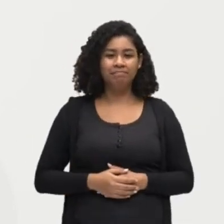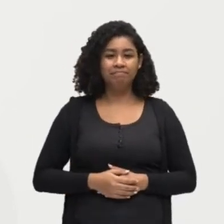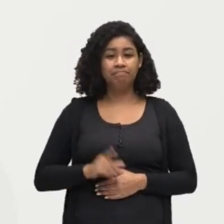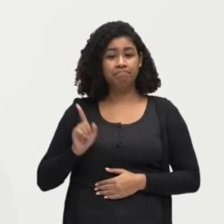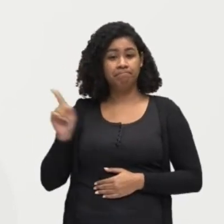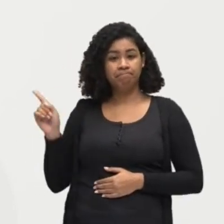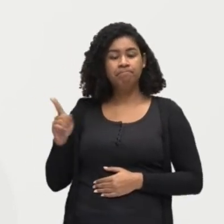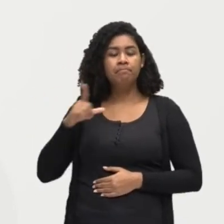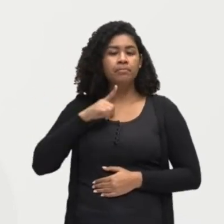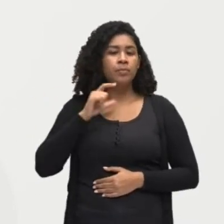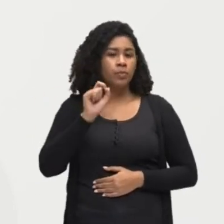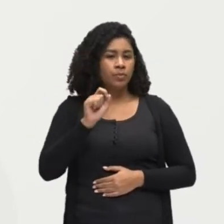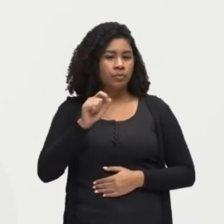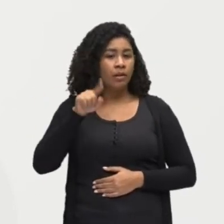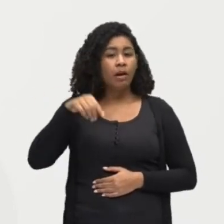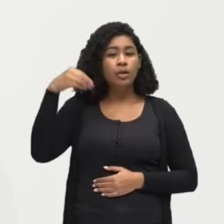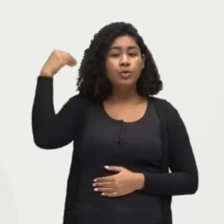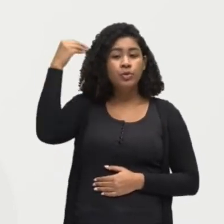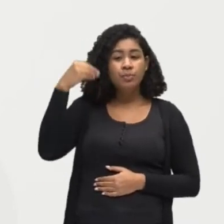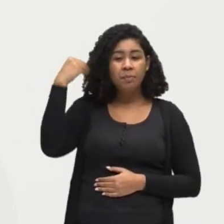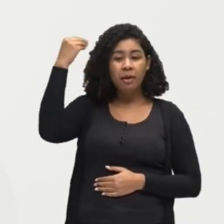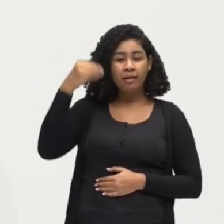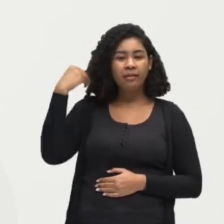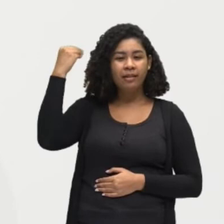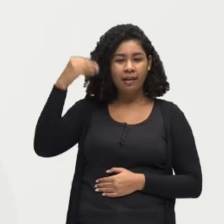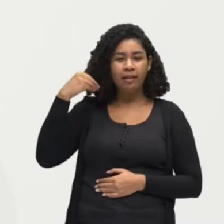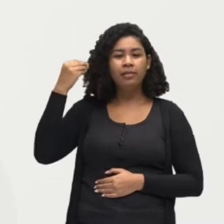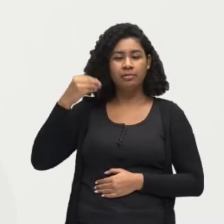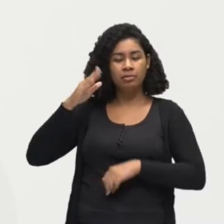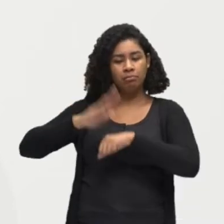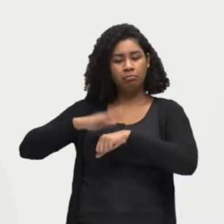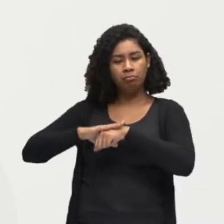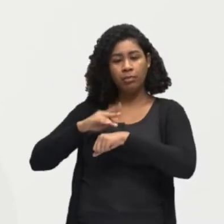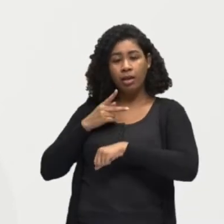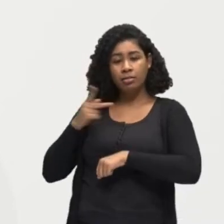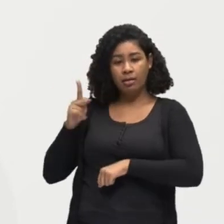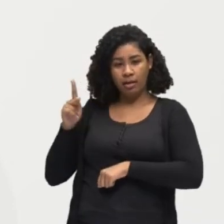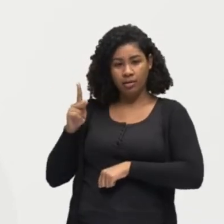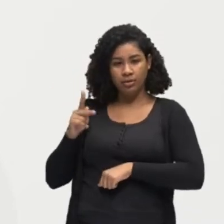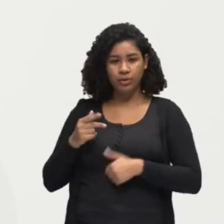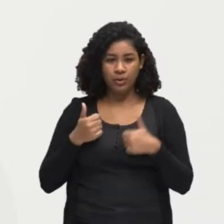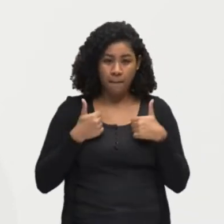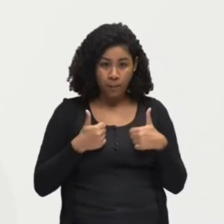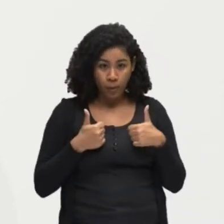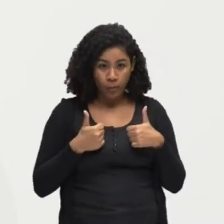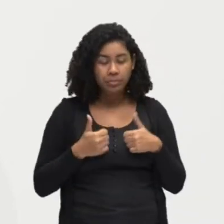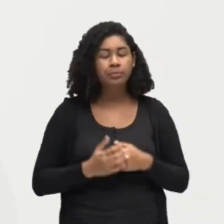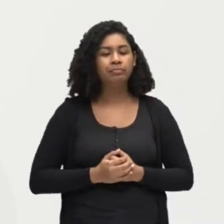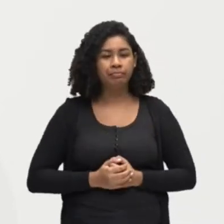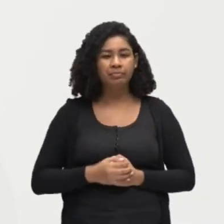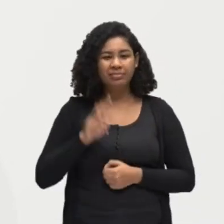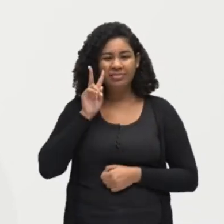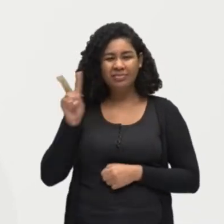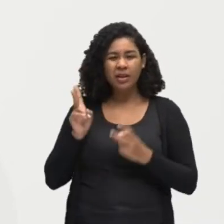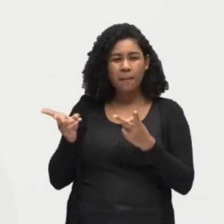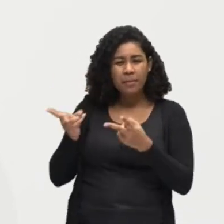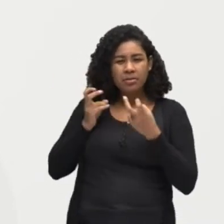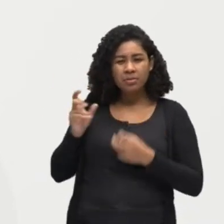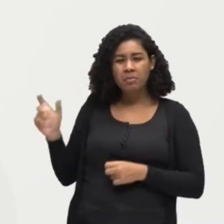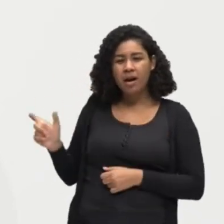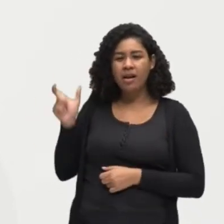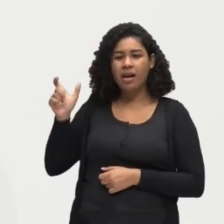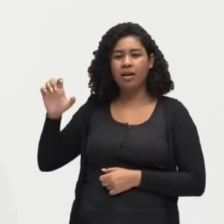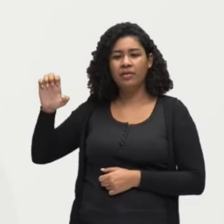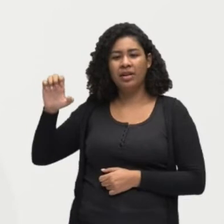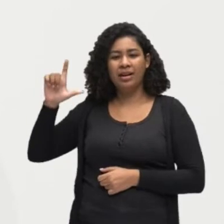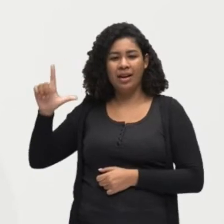inspirado nos relatos que estariam com ele. Então, como vocês podem ver, vocês conseguem observar essa palavra? Olha